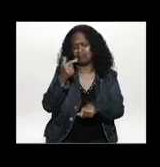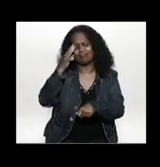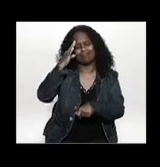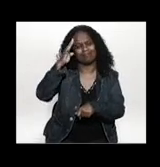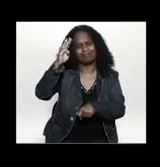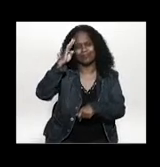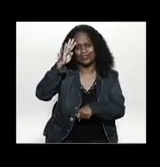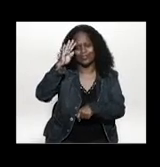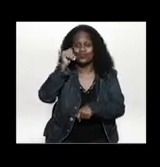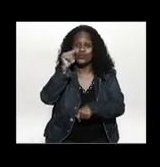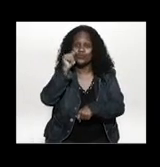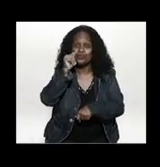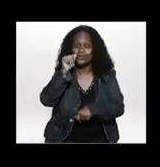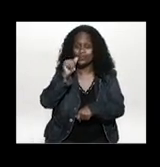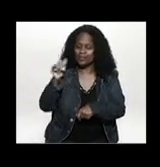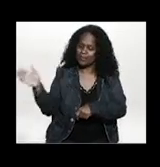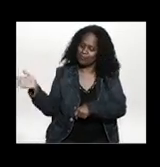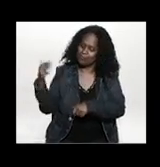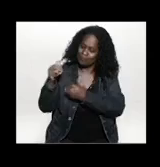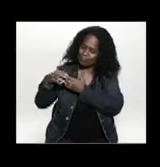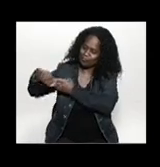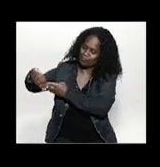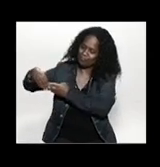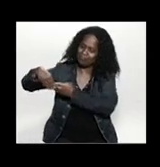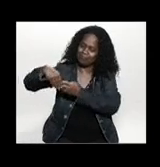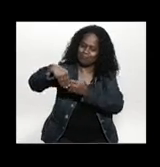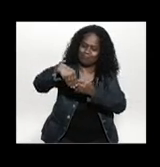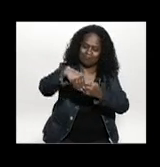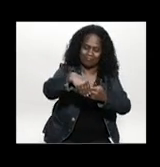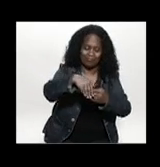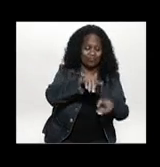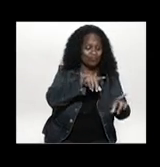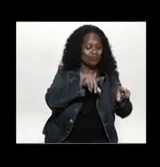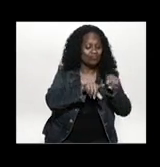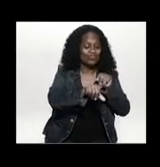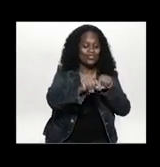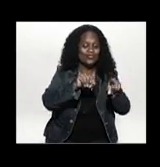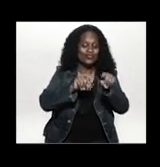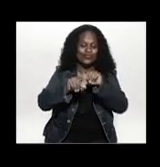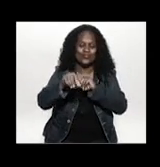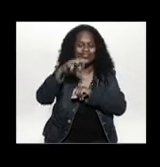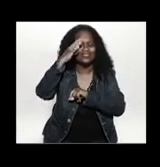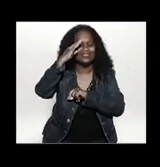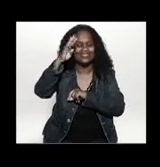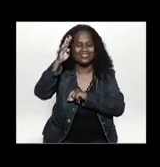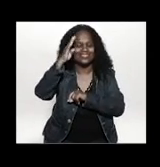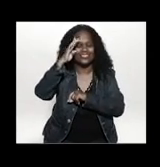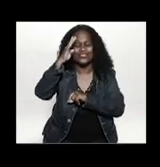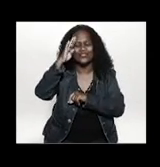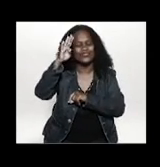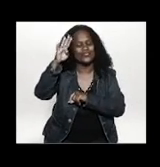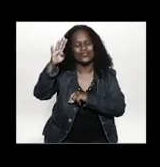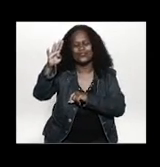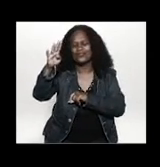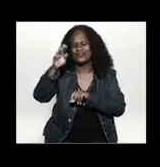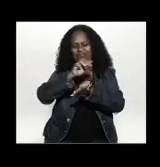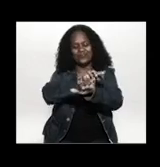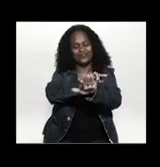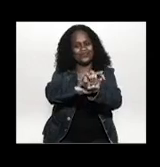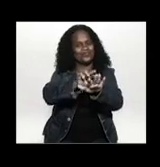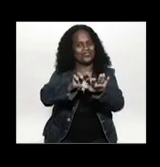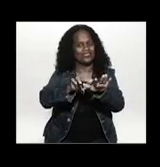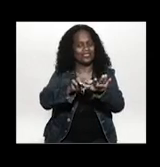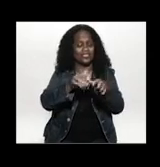que não sonha. Joana o leva pela mão e o ajuda a escolher sonhos, sonhos de